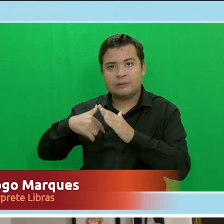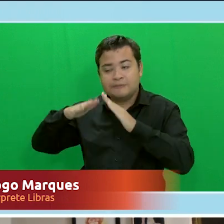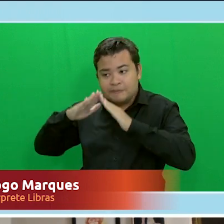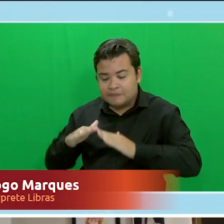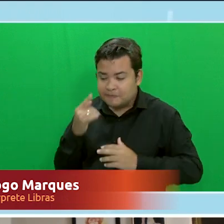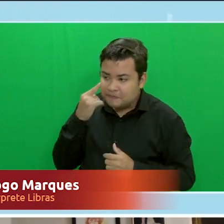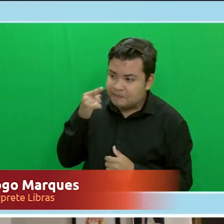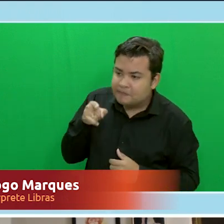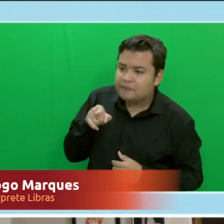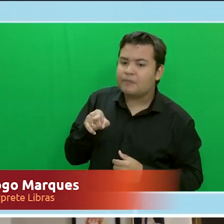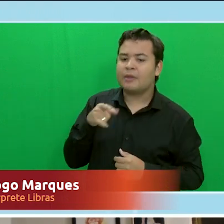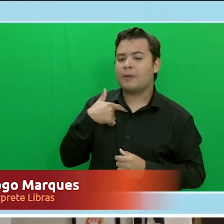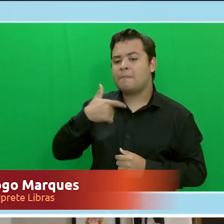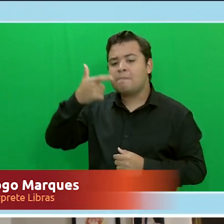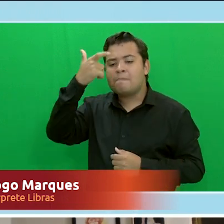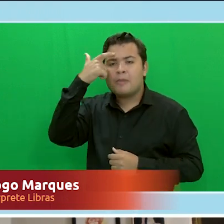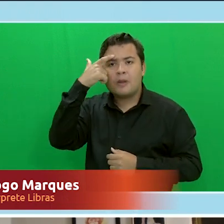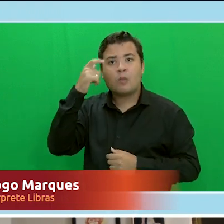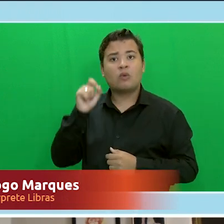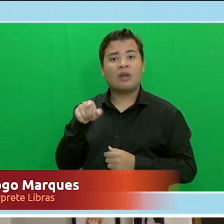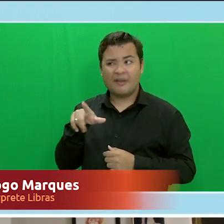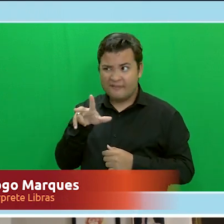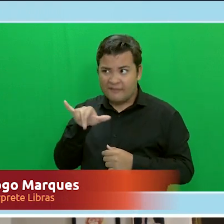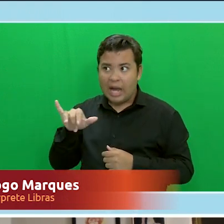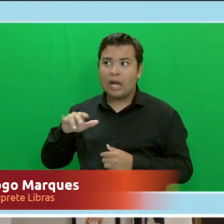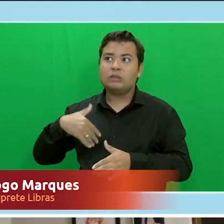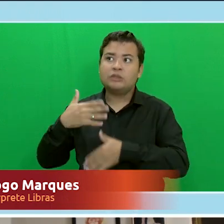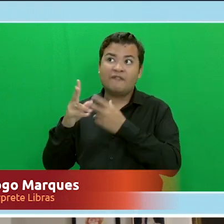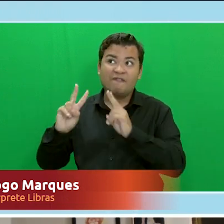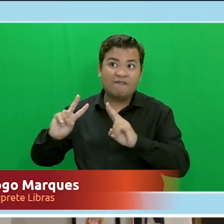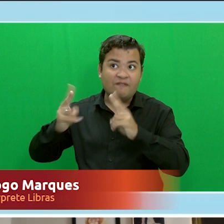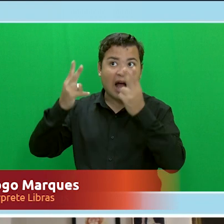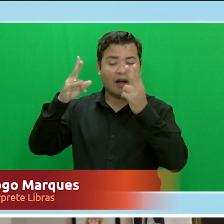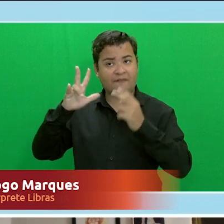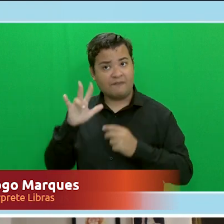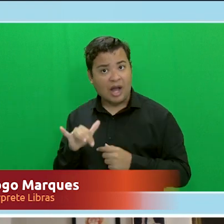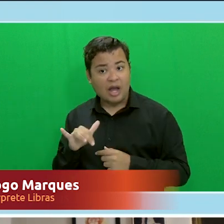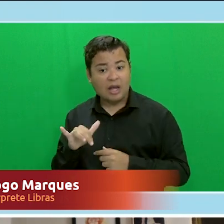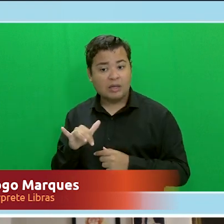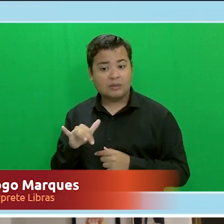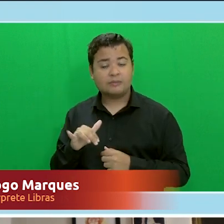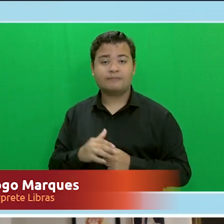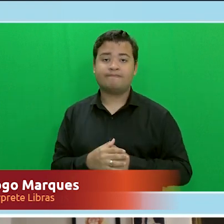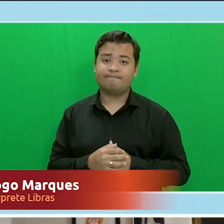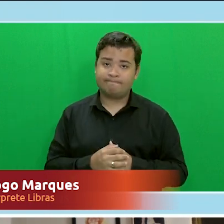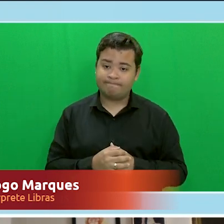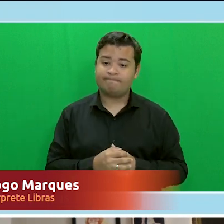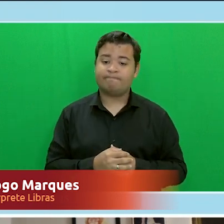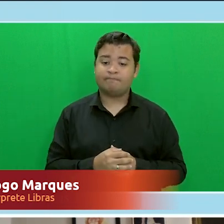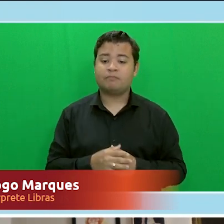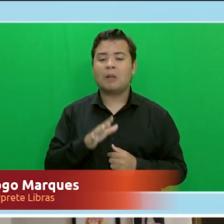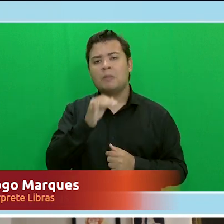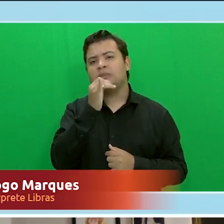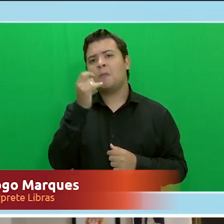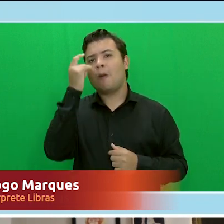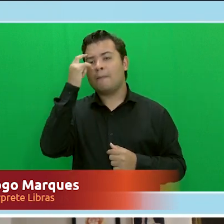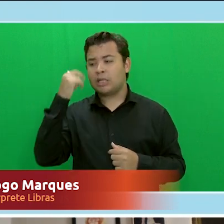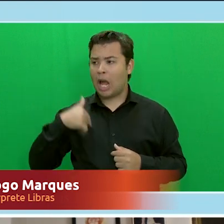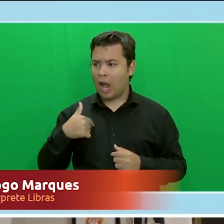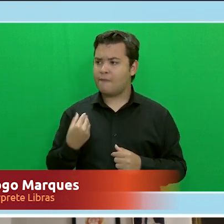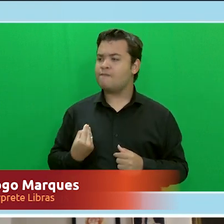você morar, você pensa logo na valorização da casa, né? Mas assim, você tinha que pensar no